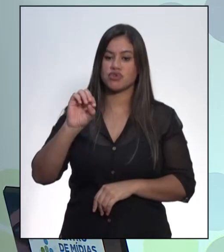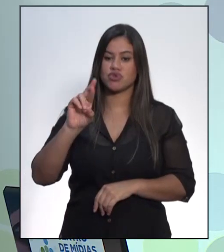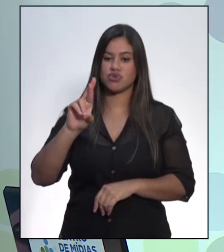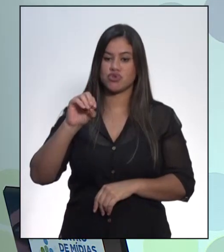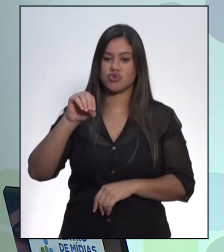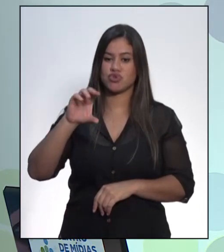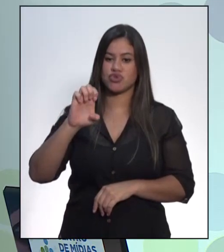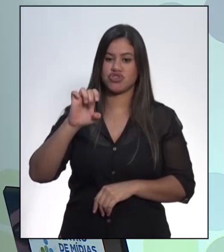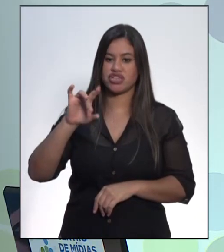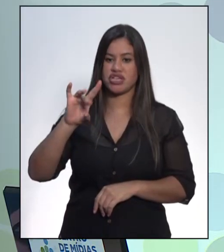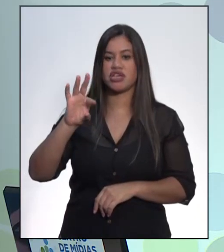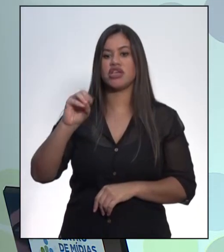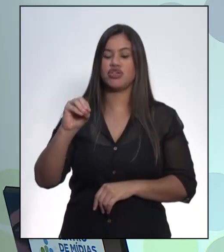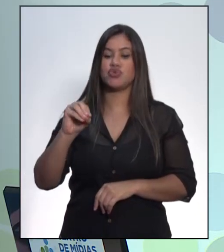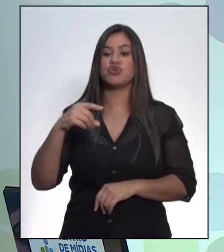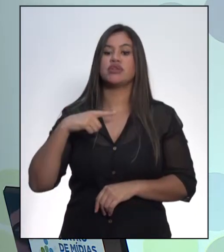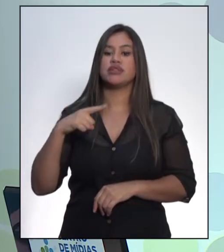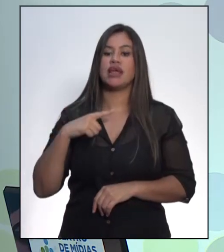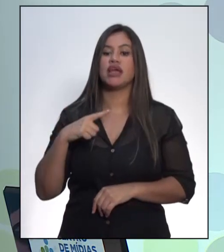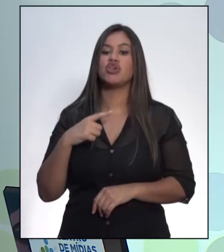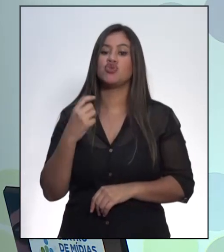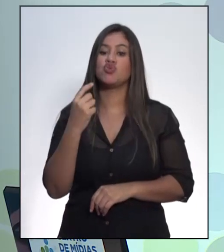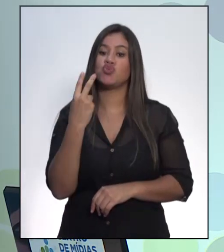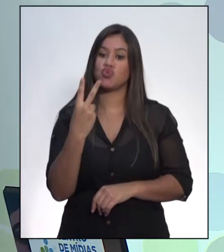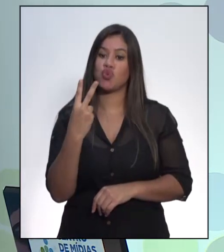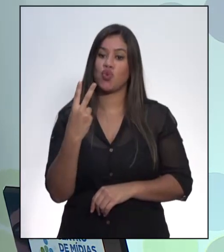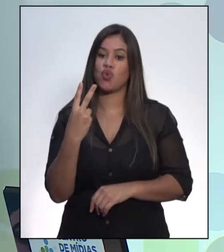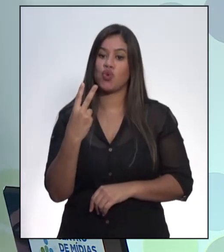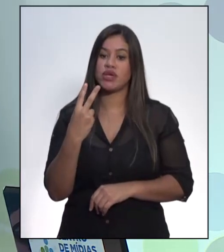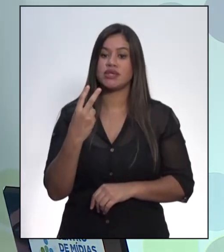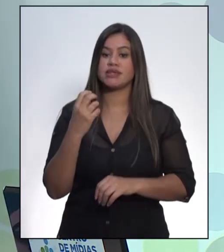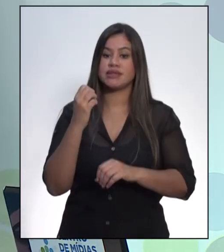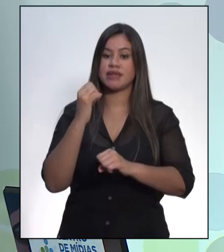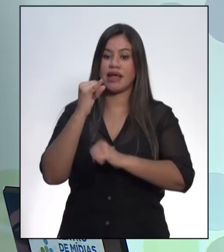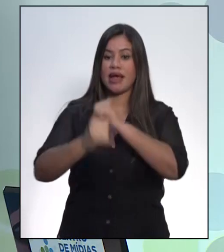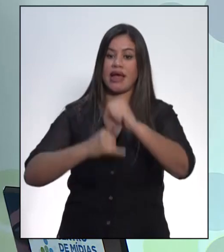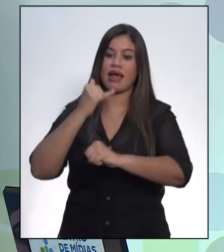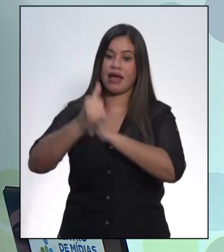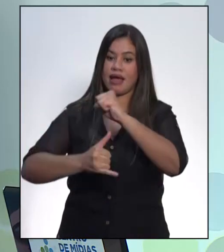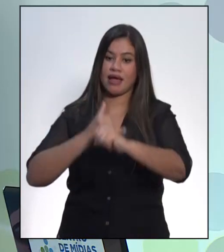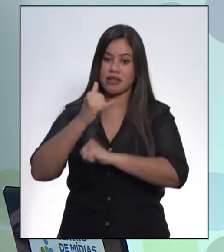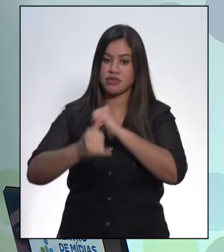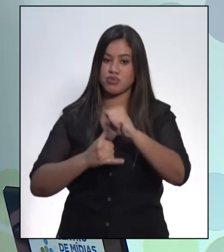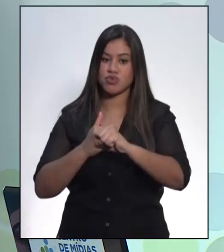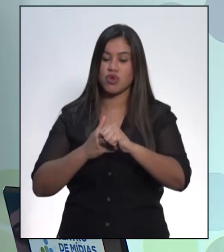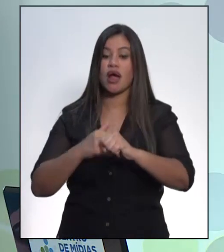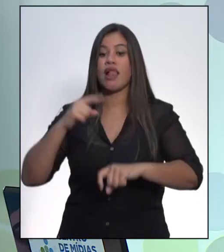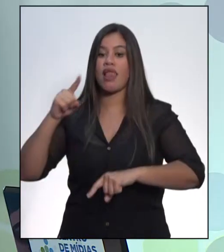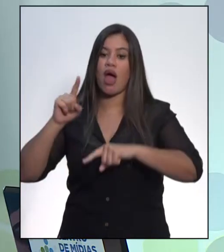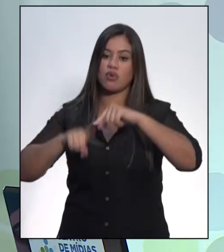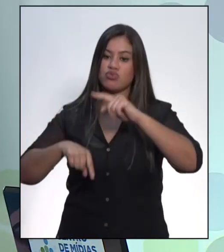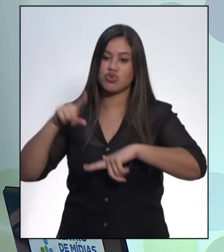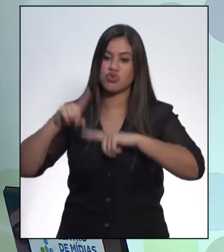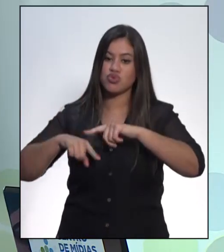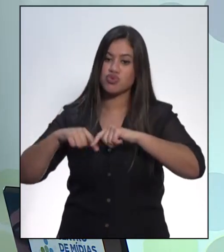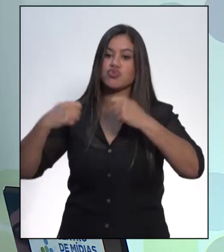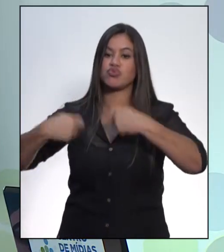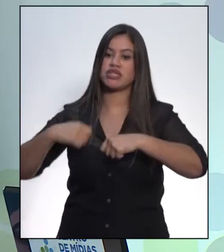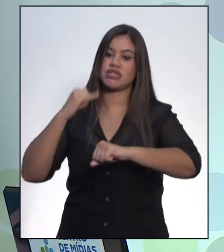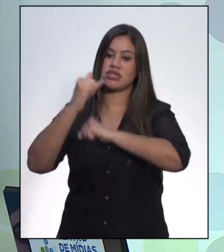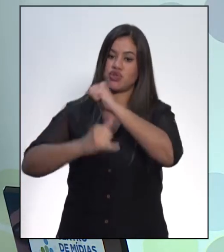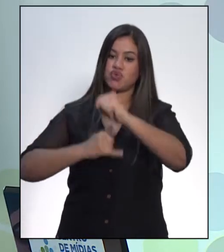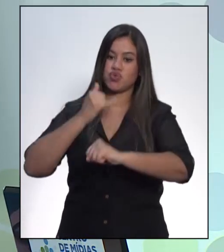2 átomos de nitrogênio no reagente? No meu produto, eu também preciso ter 2 átomos. Como aqui eu tenho 1, eu